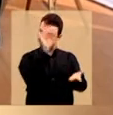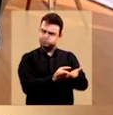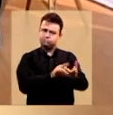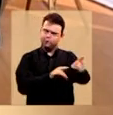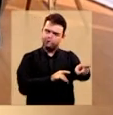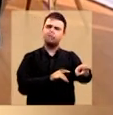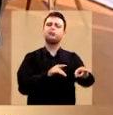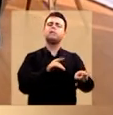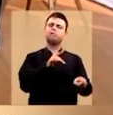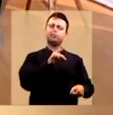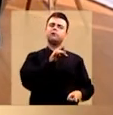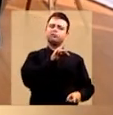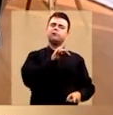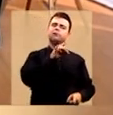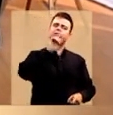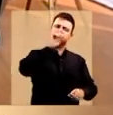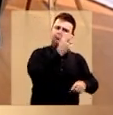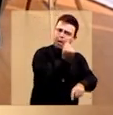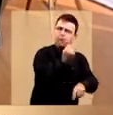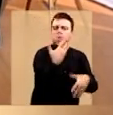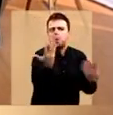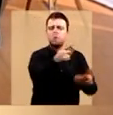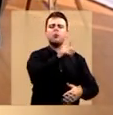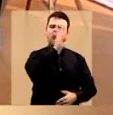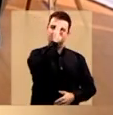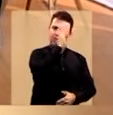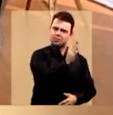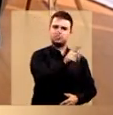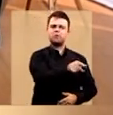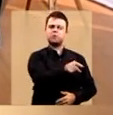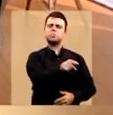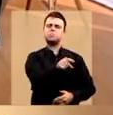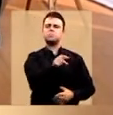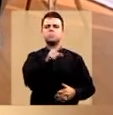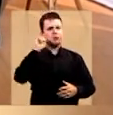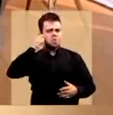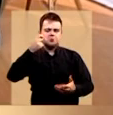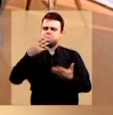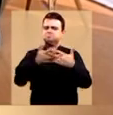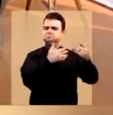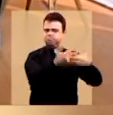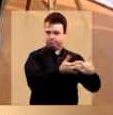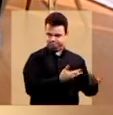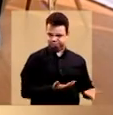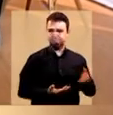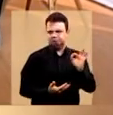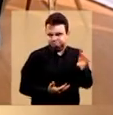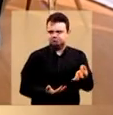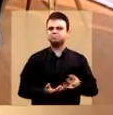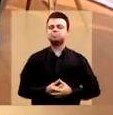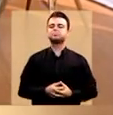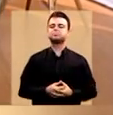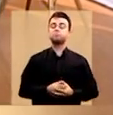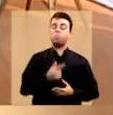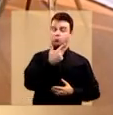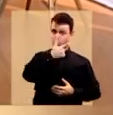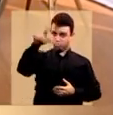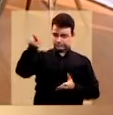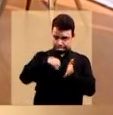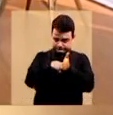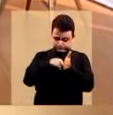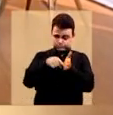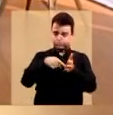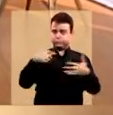né, branco, heterossexual, não é? Esse é o nosso perfil. Tiago, tem um outro número aqui